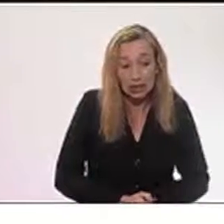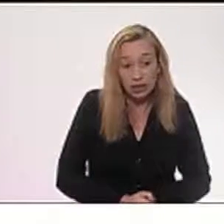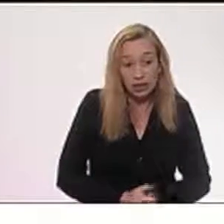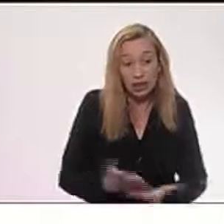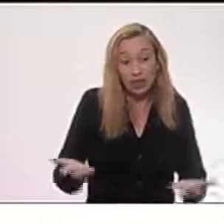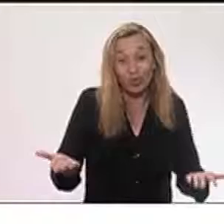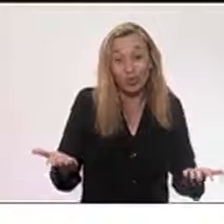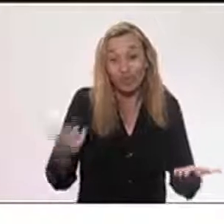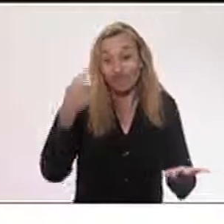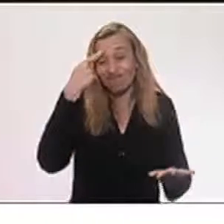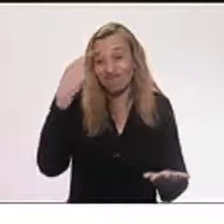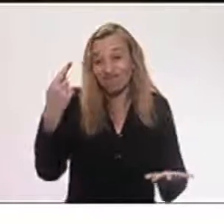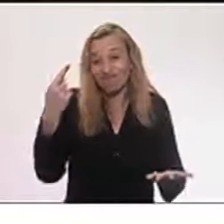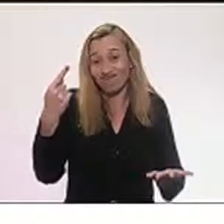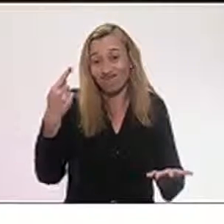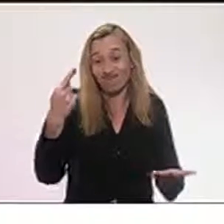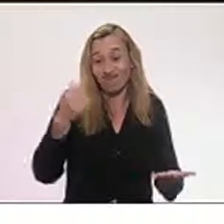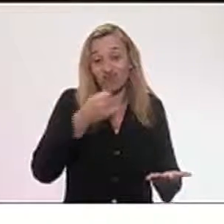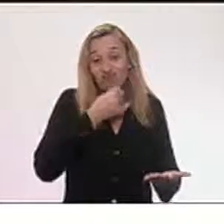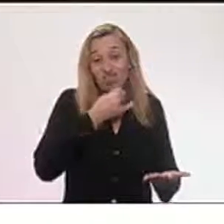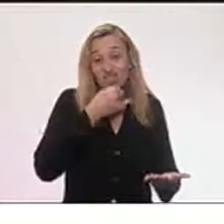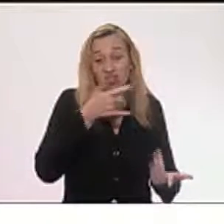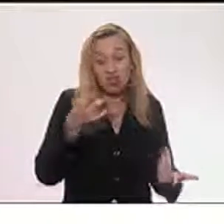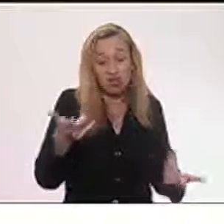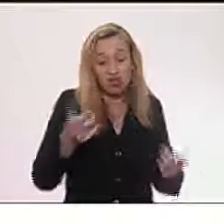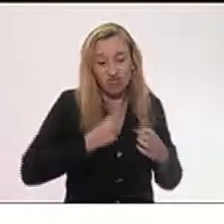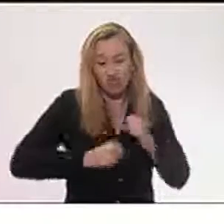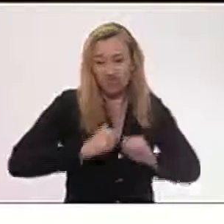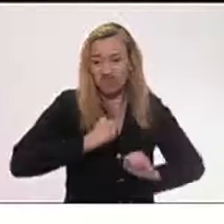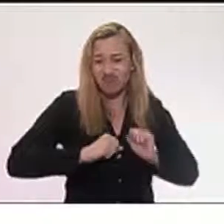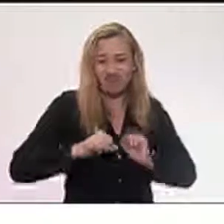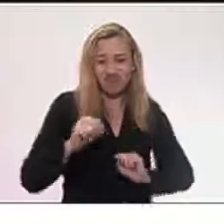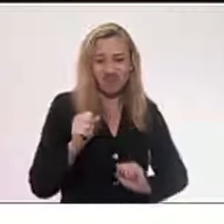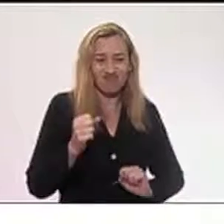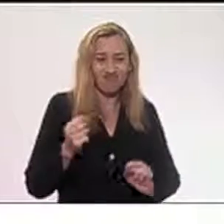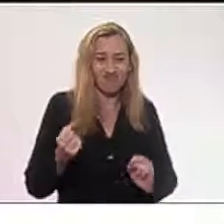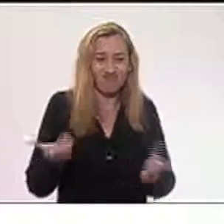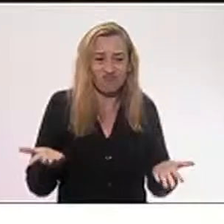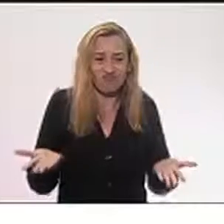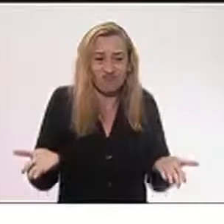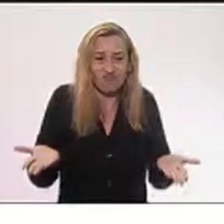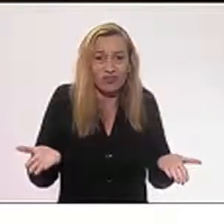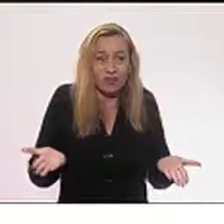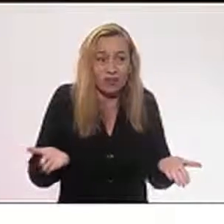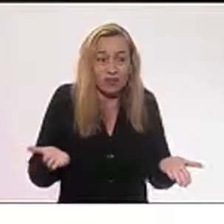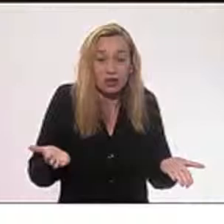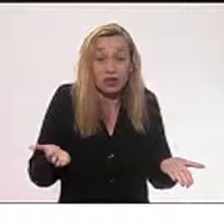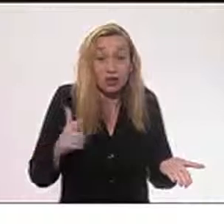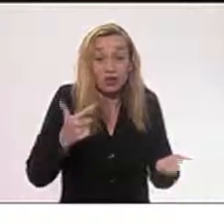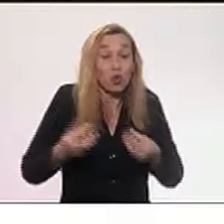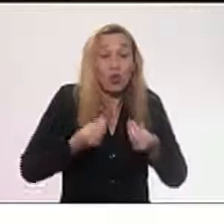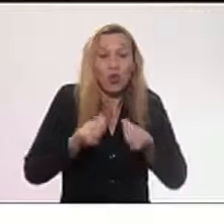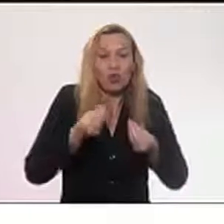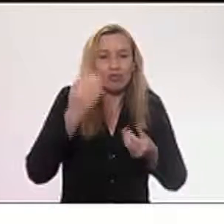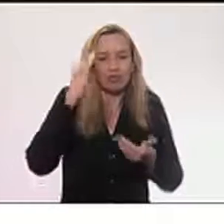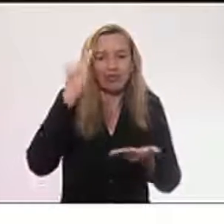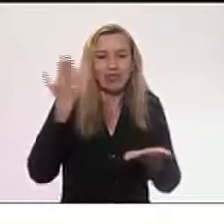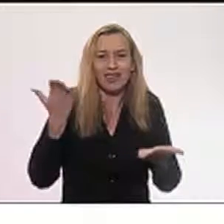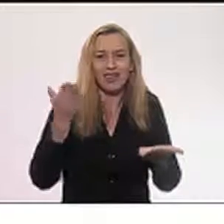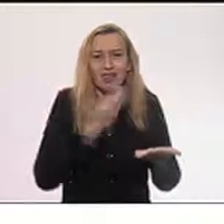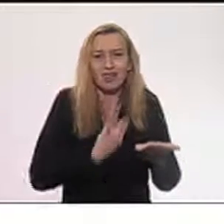esta lógica perversa, odiosa, anticientífica, é compreensível que este